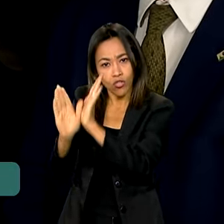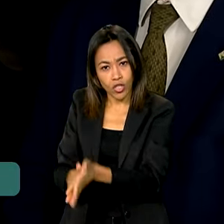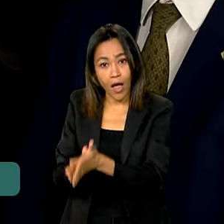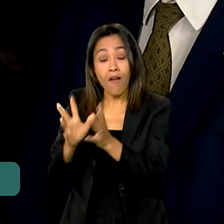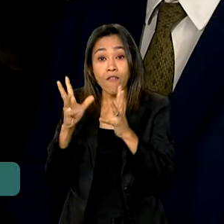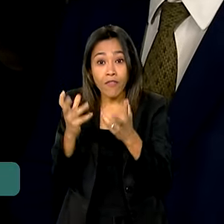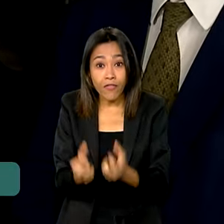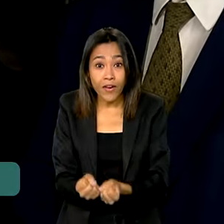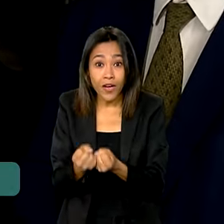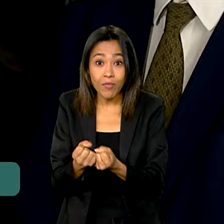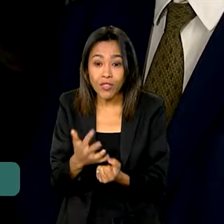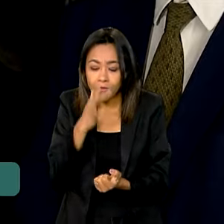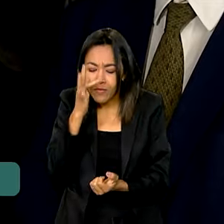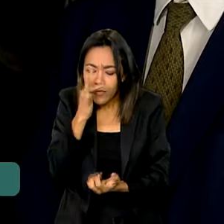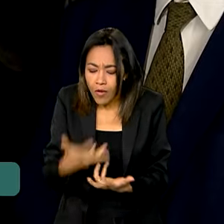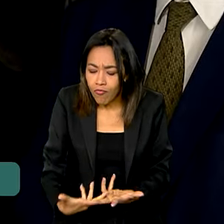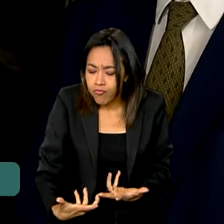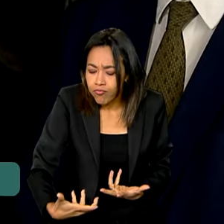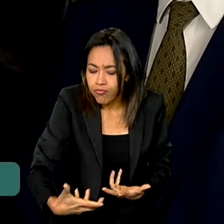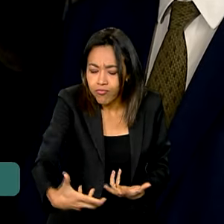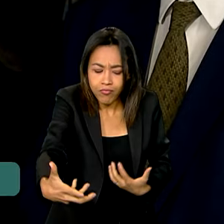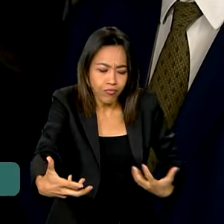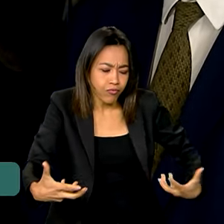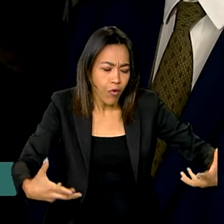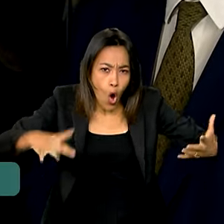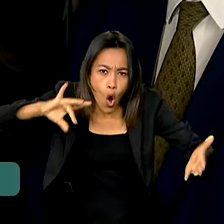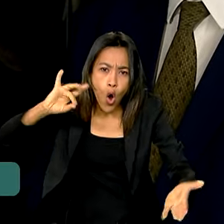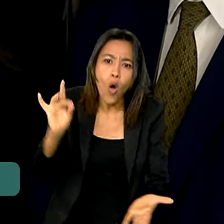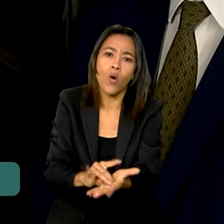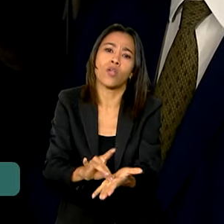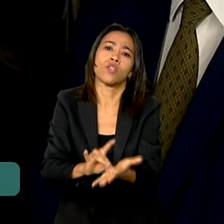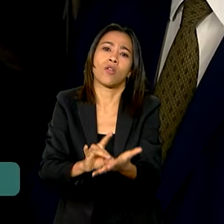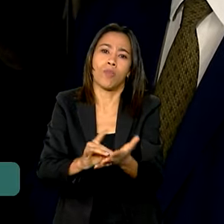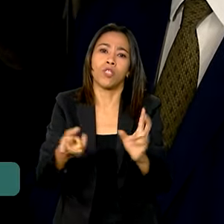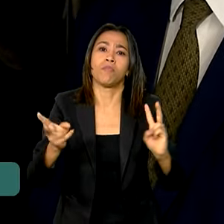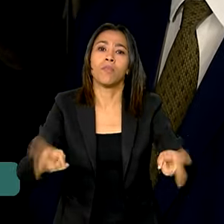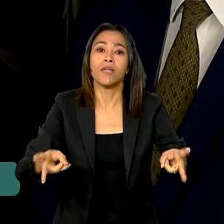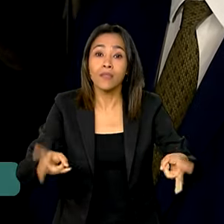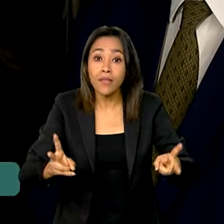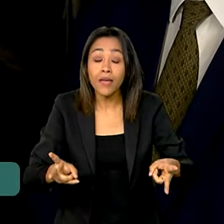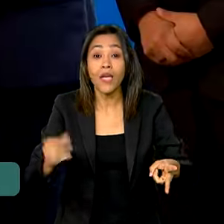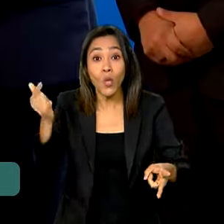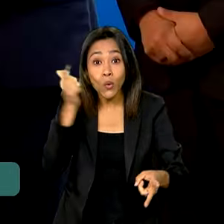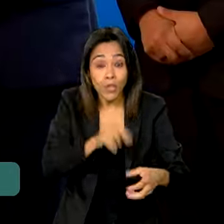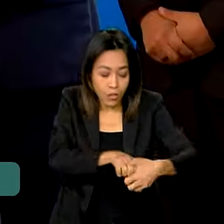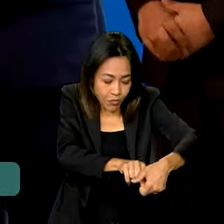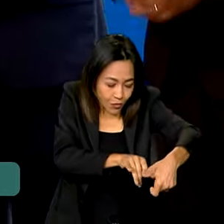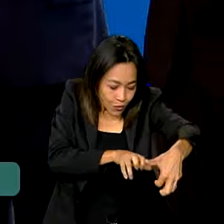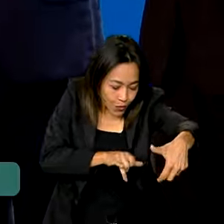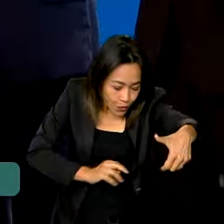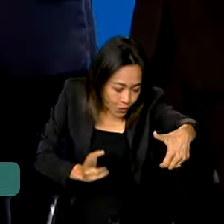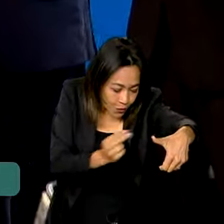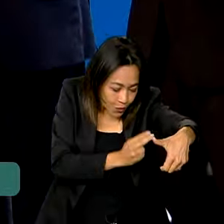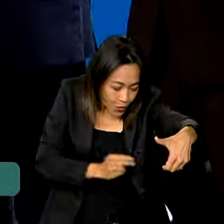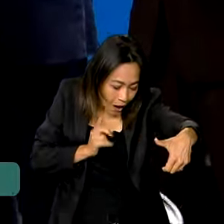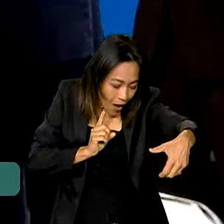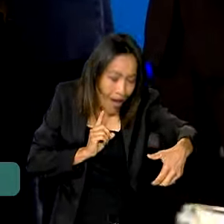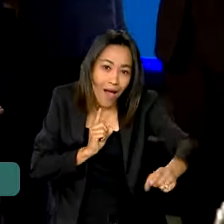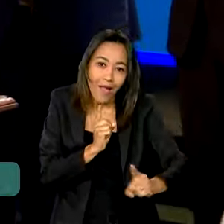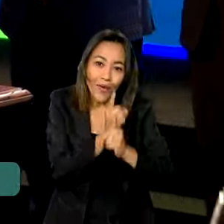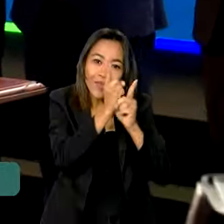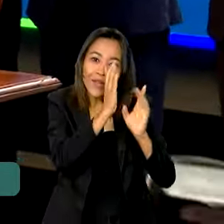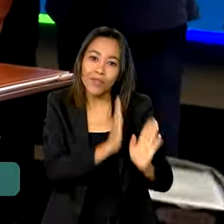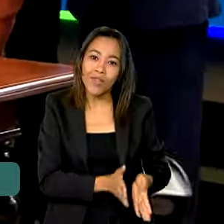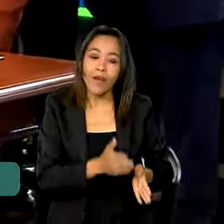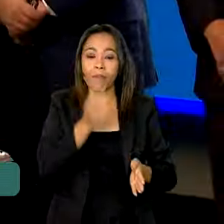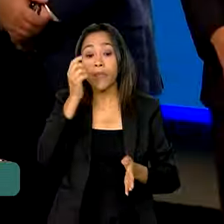de Burle Marx tal como foram originalmente concebidos. Achamos as plantas. Na ocasião, também foi lançado o